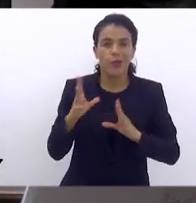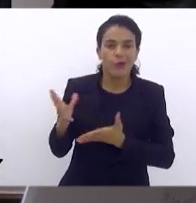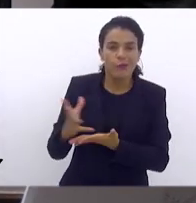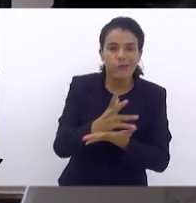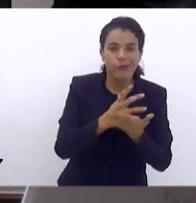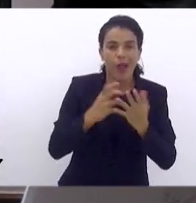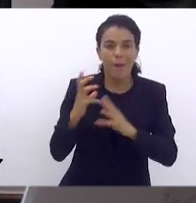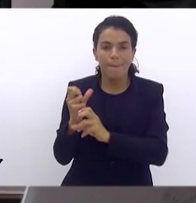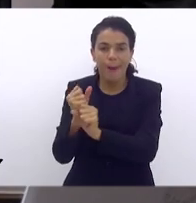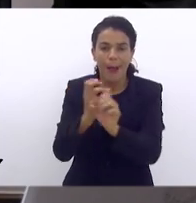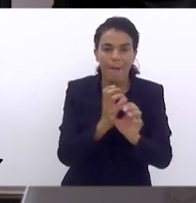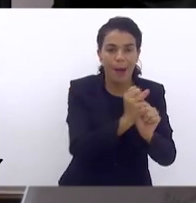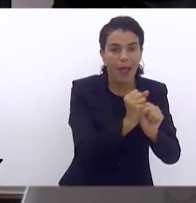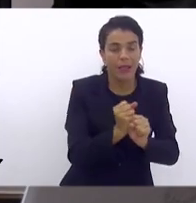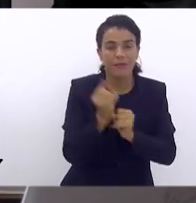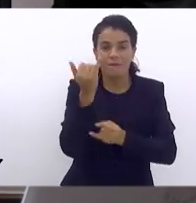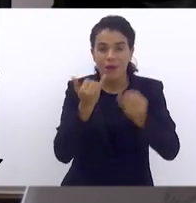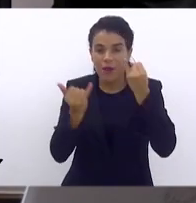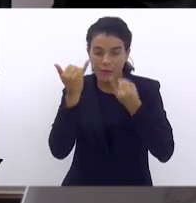todos os